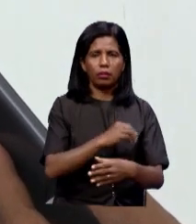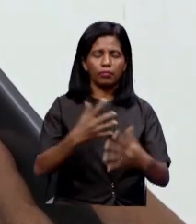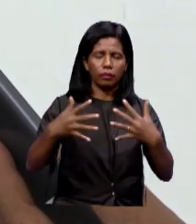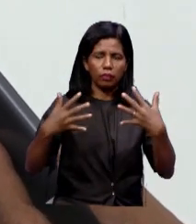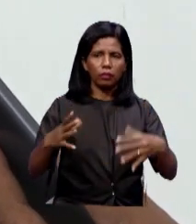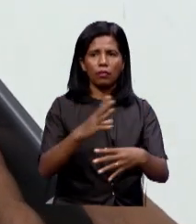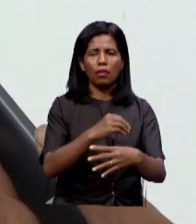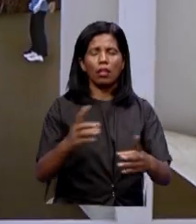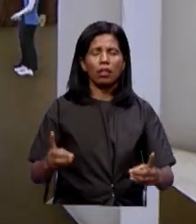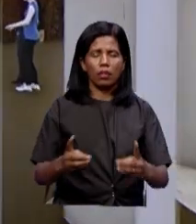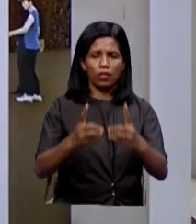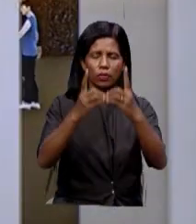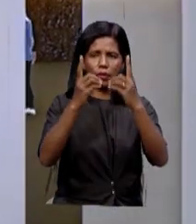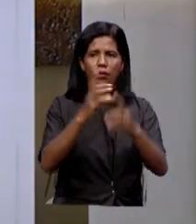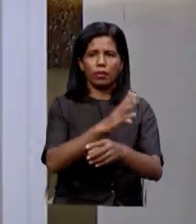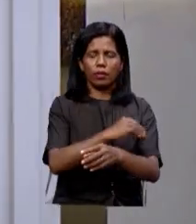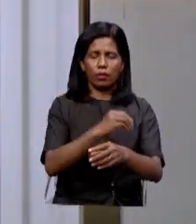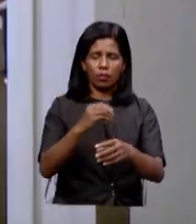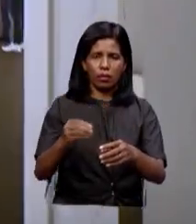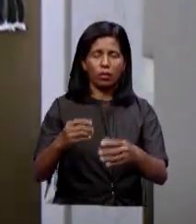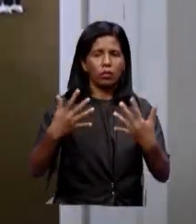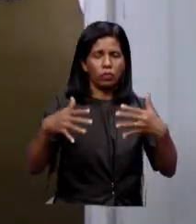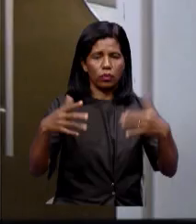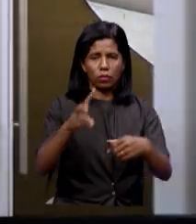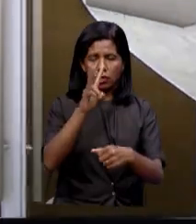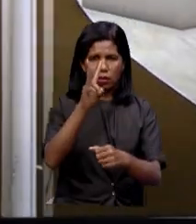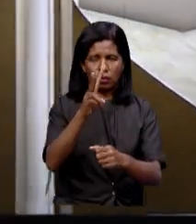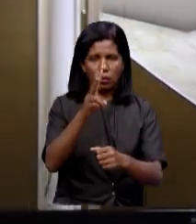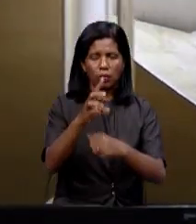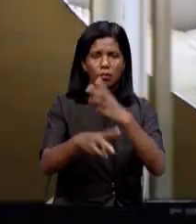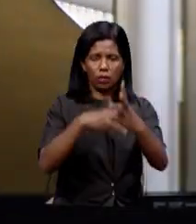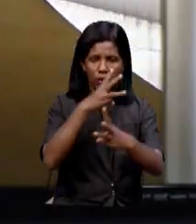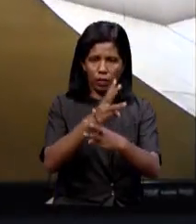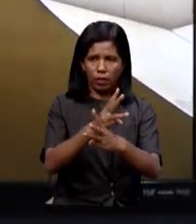a colônia Salazar, Segunda Guerra Mundial e mos